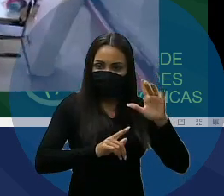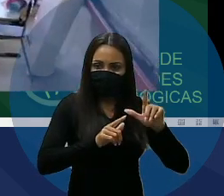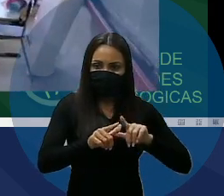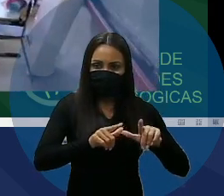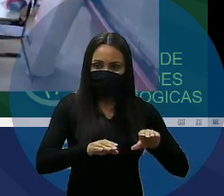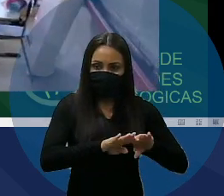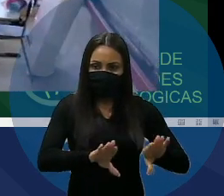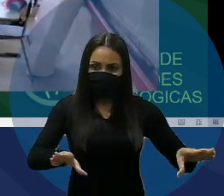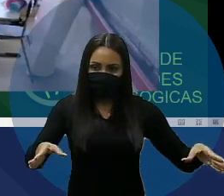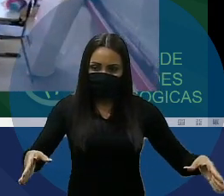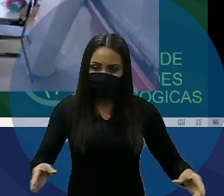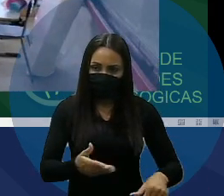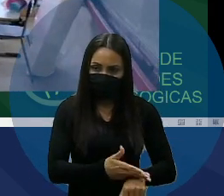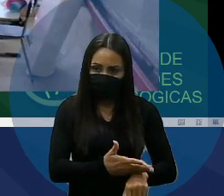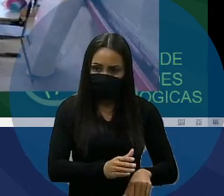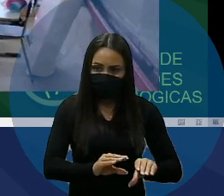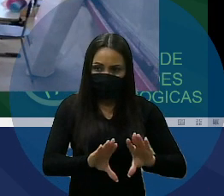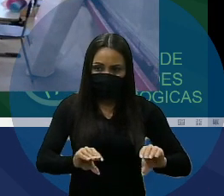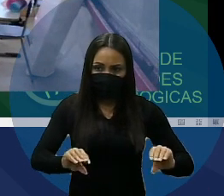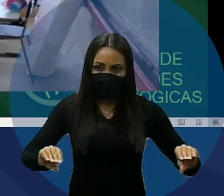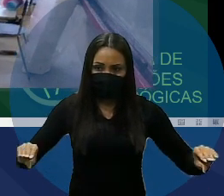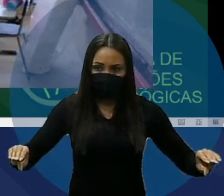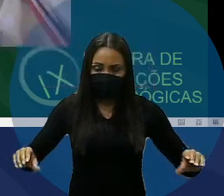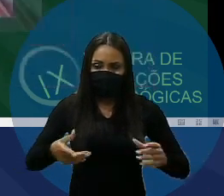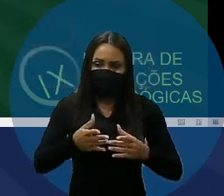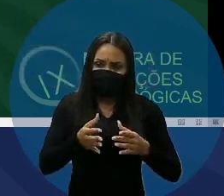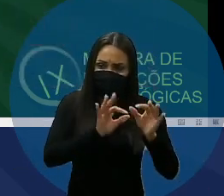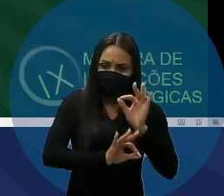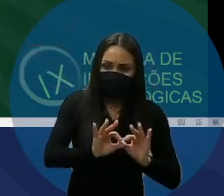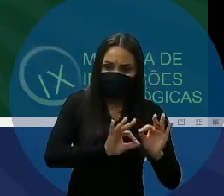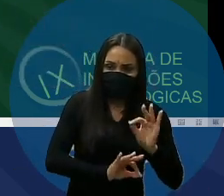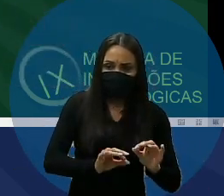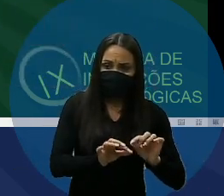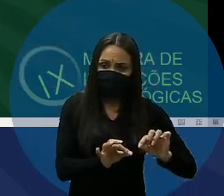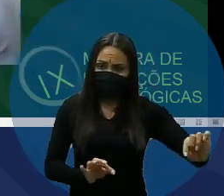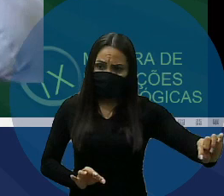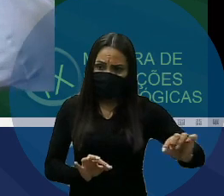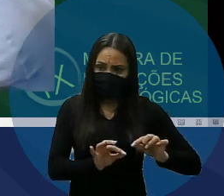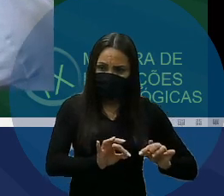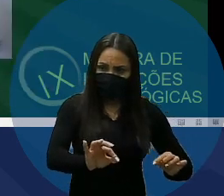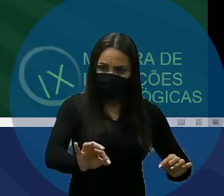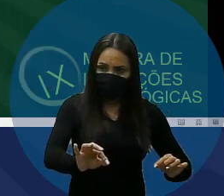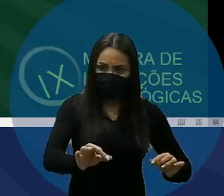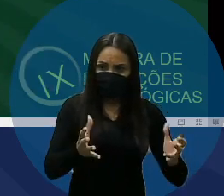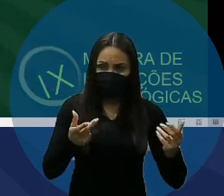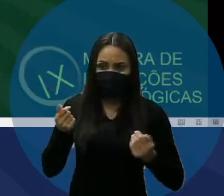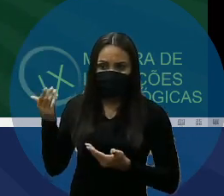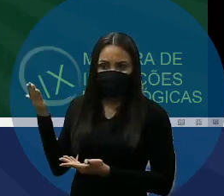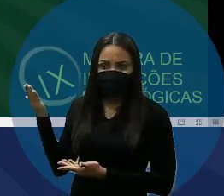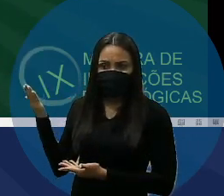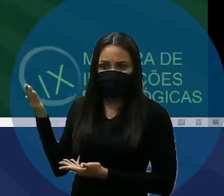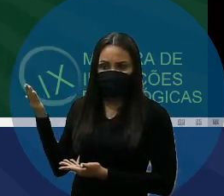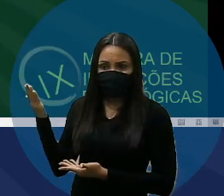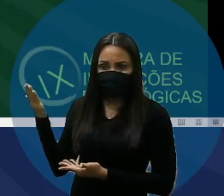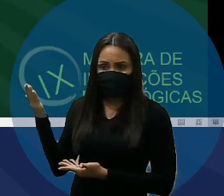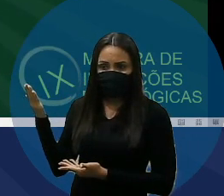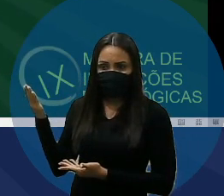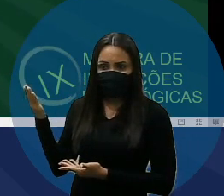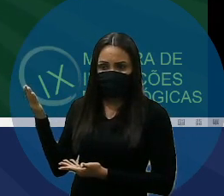isopor, né, para eles colocarem um ponteirinho e fazer a medição, tá tudo aí. Ó, eles